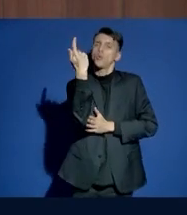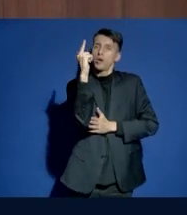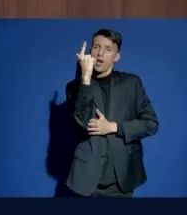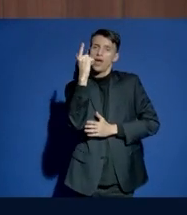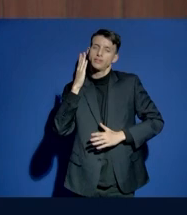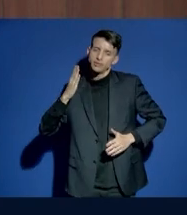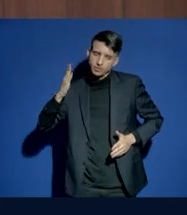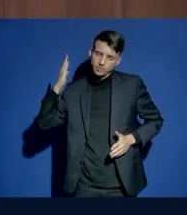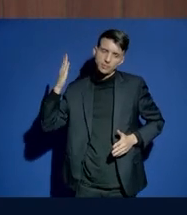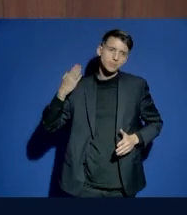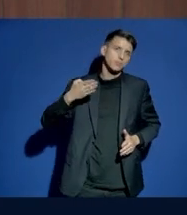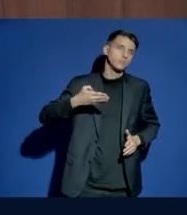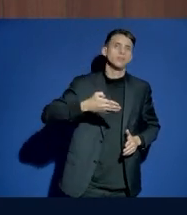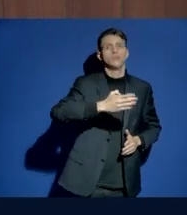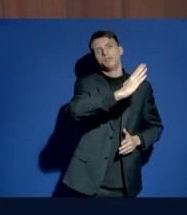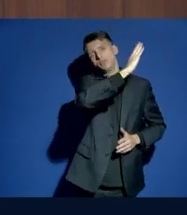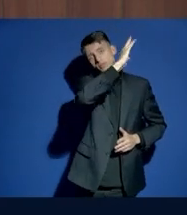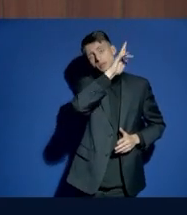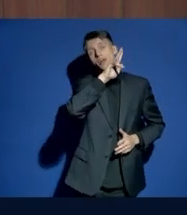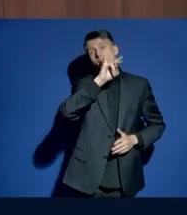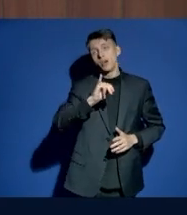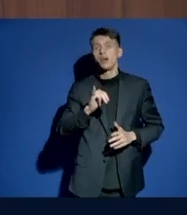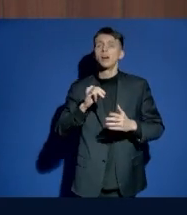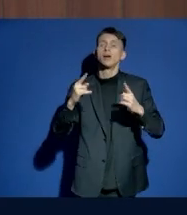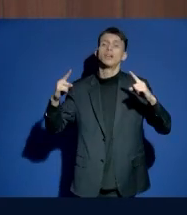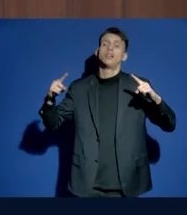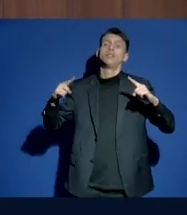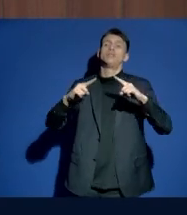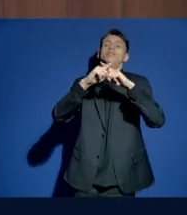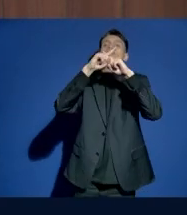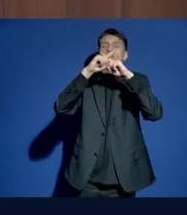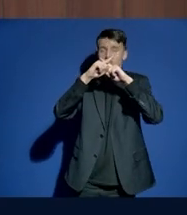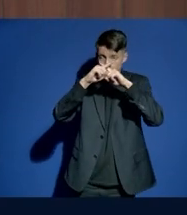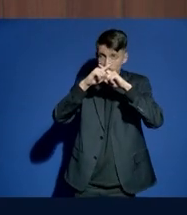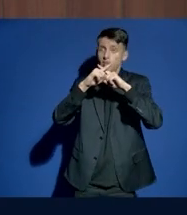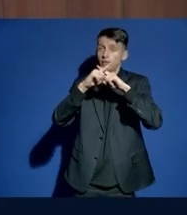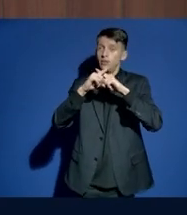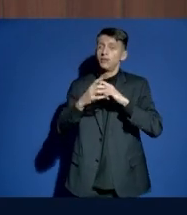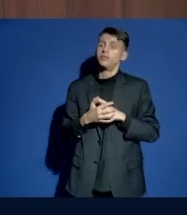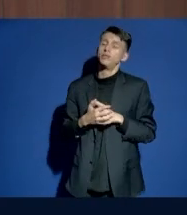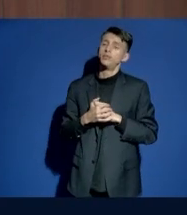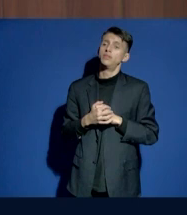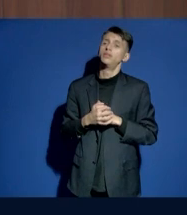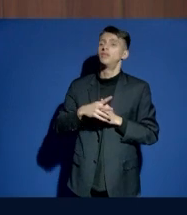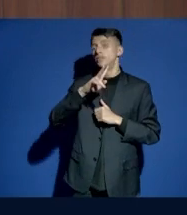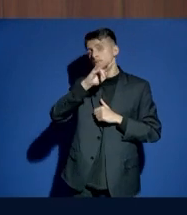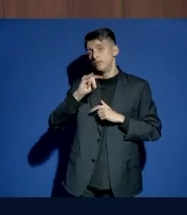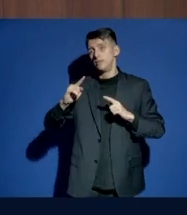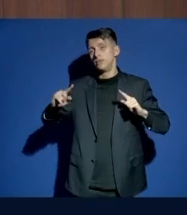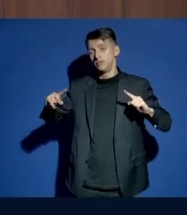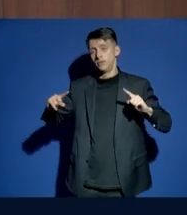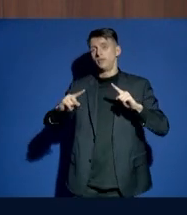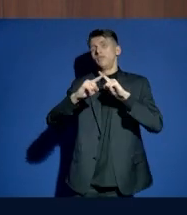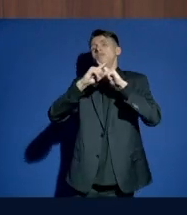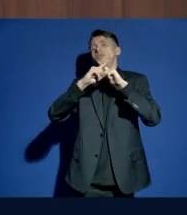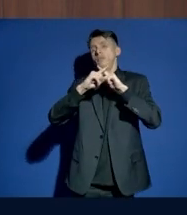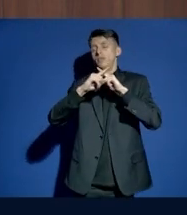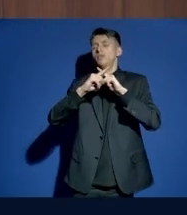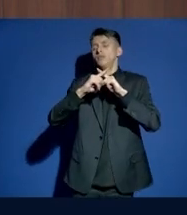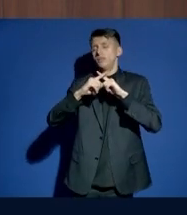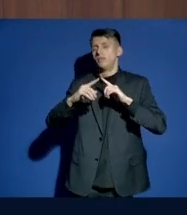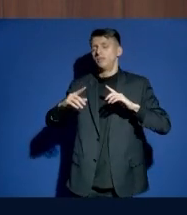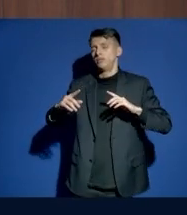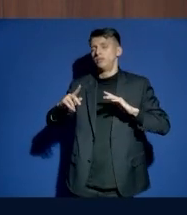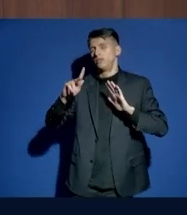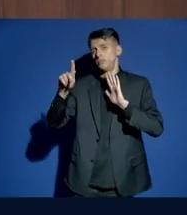ou seja então será exatamente um cruzamento das duas a morte súbita Leste Oeste que vai cruzar ali no